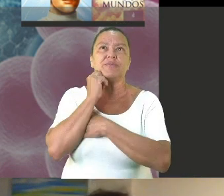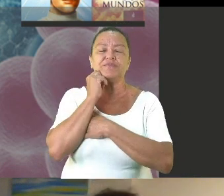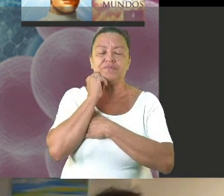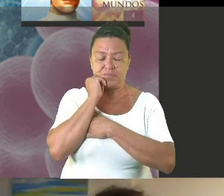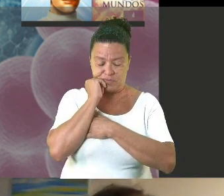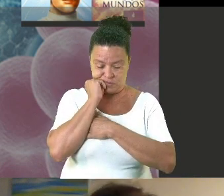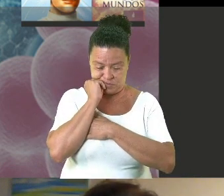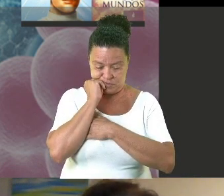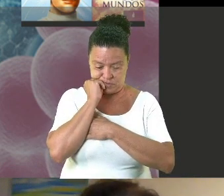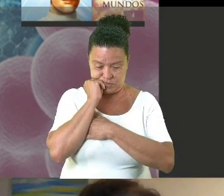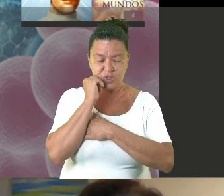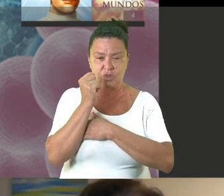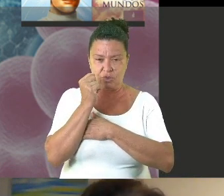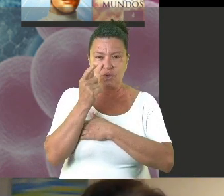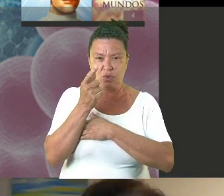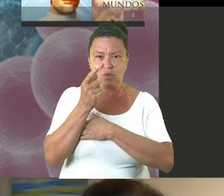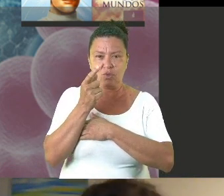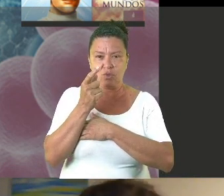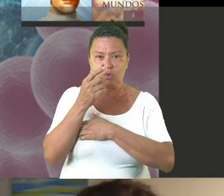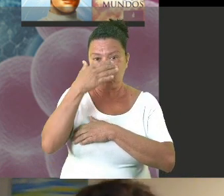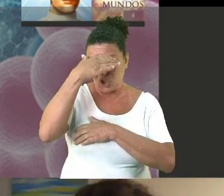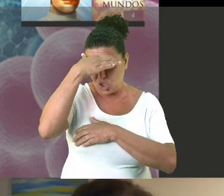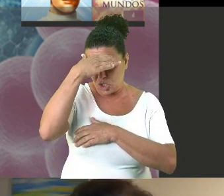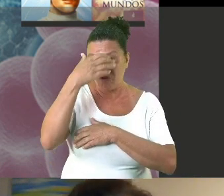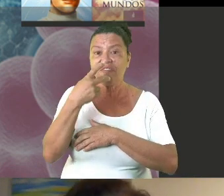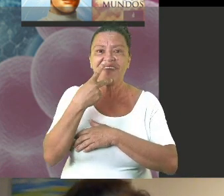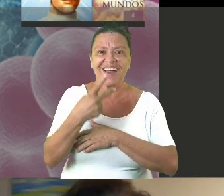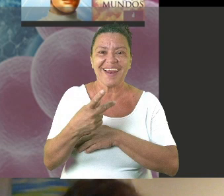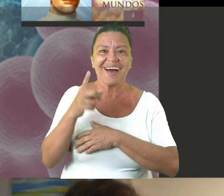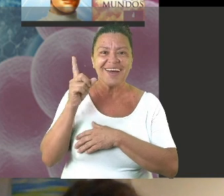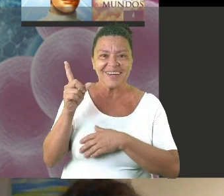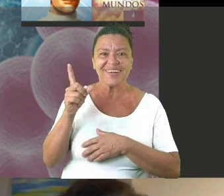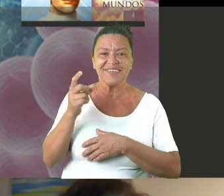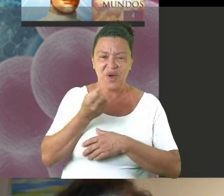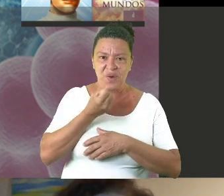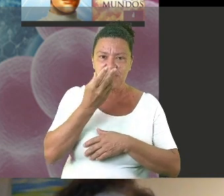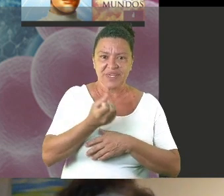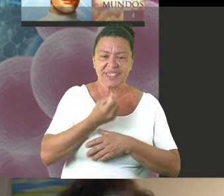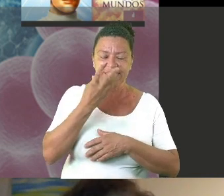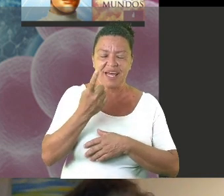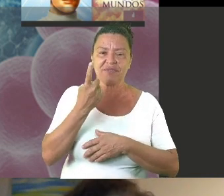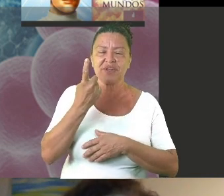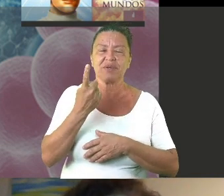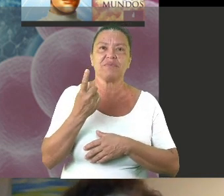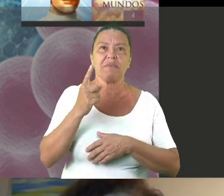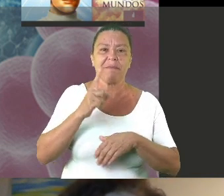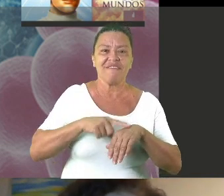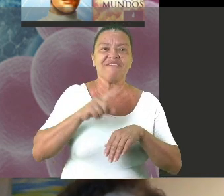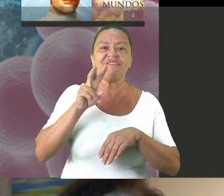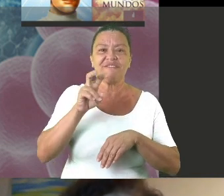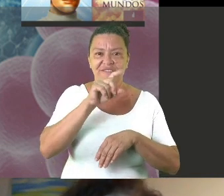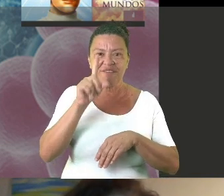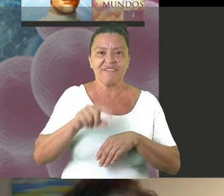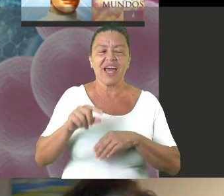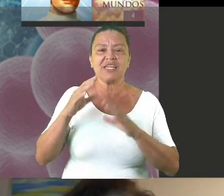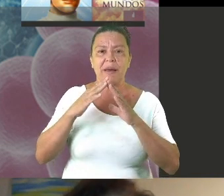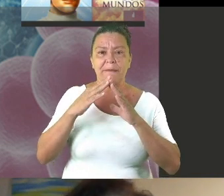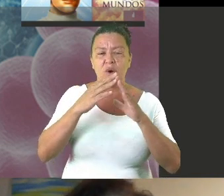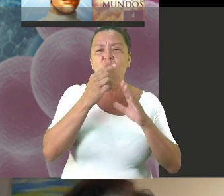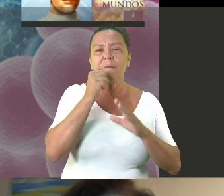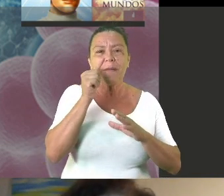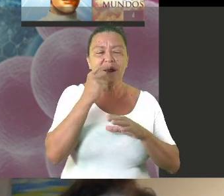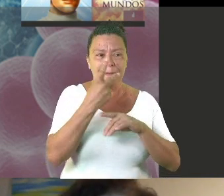que Chico Xavier comenta, ele contava que uma vez uma senhora o procurou lá na casa